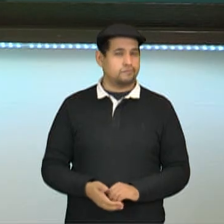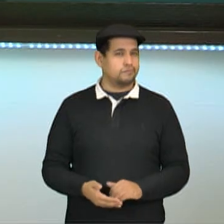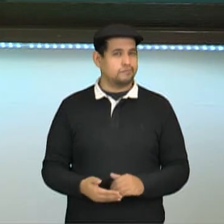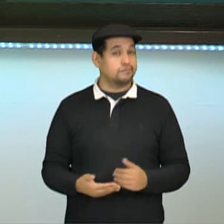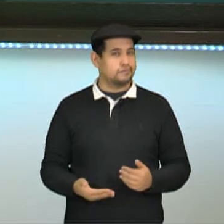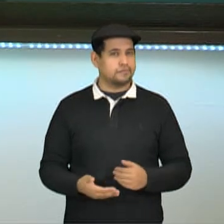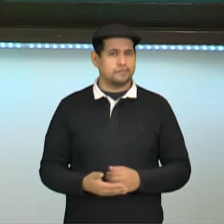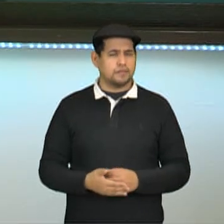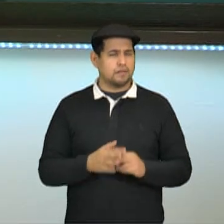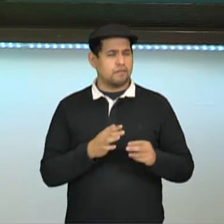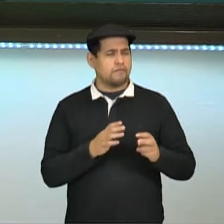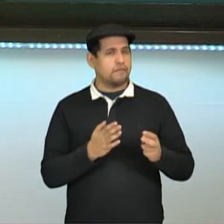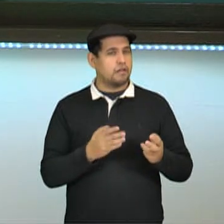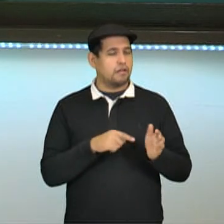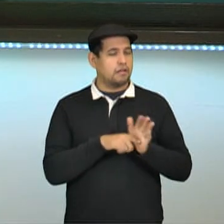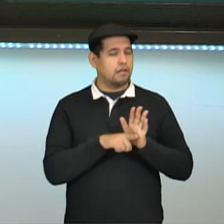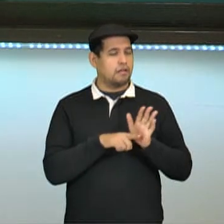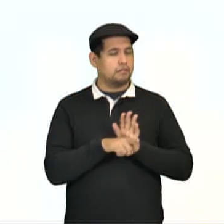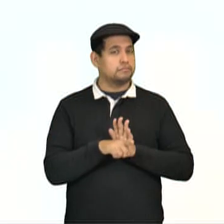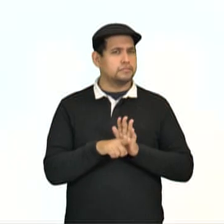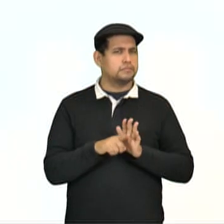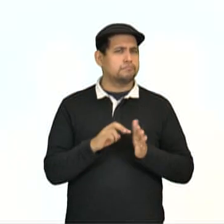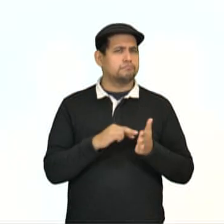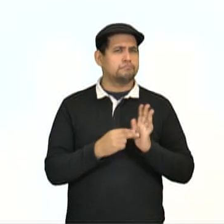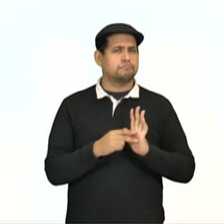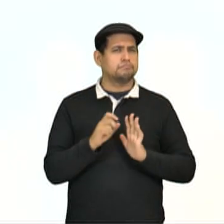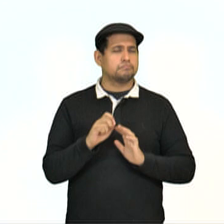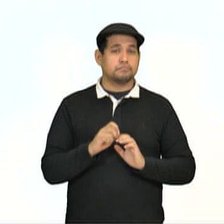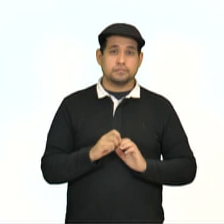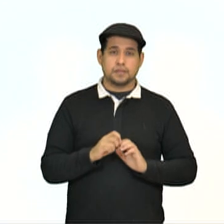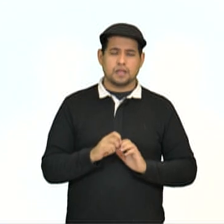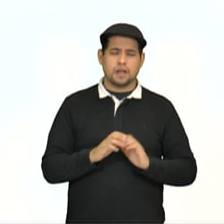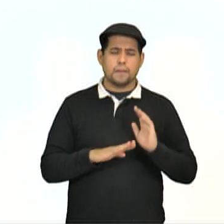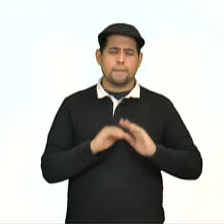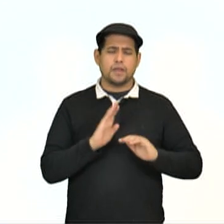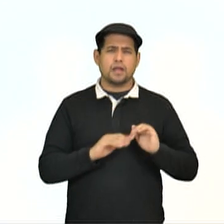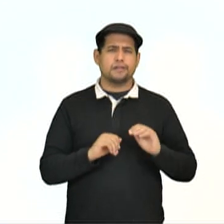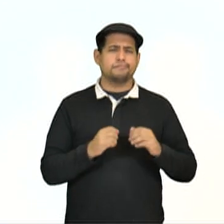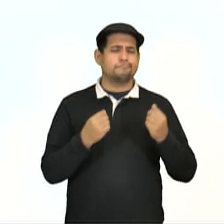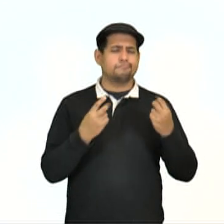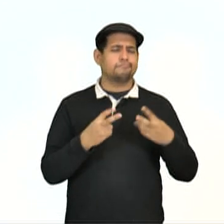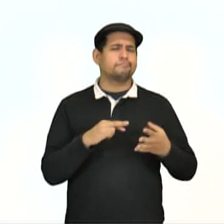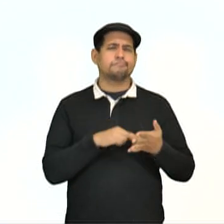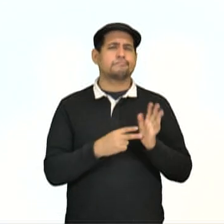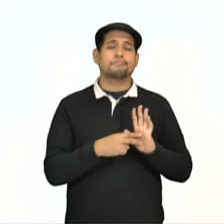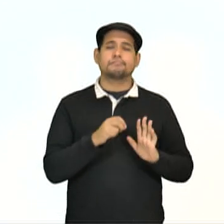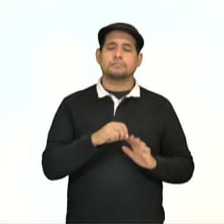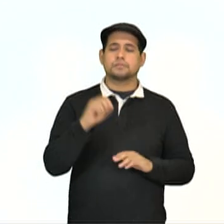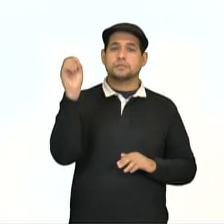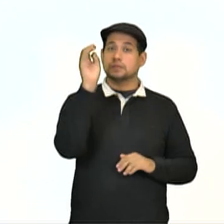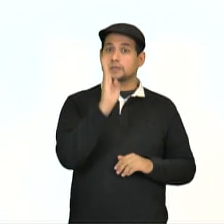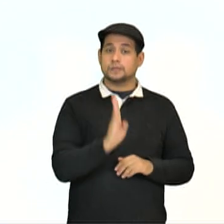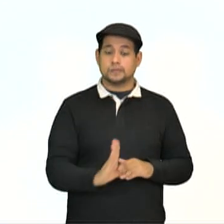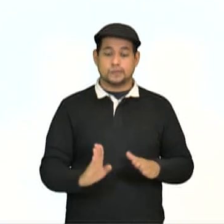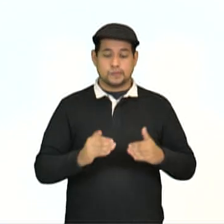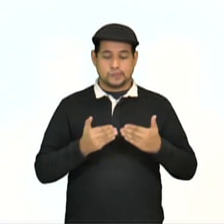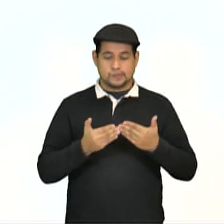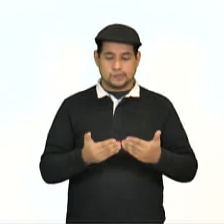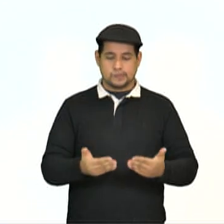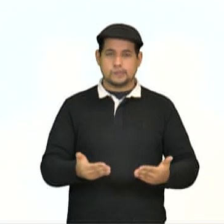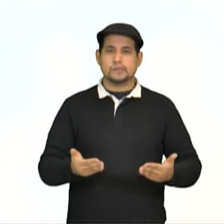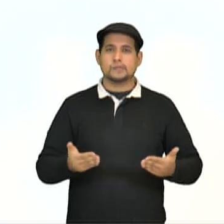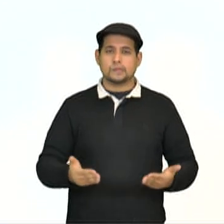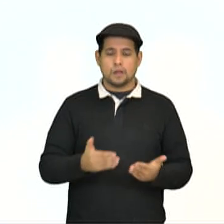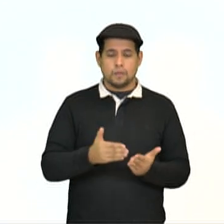Então, pessoal, vamos ver qual é essa pergunta? A pergunta era, na prática, o que significou para o Brasil a abertura dos